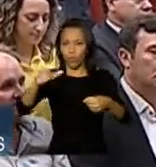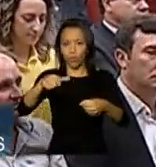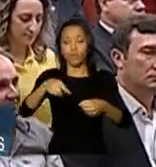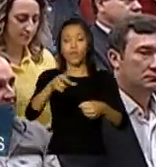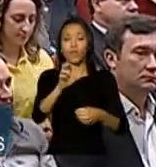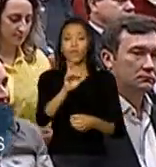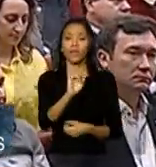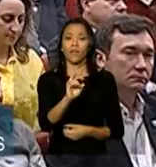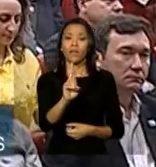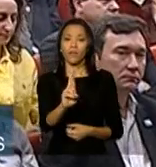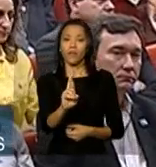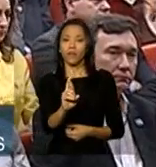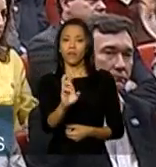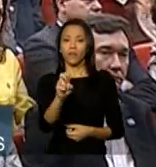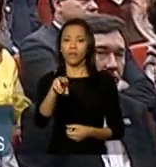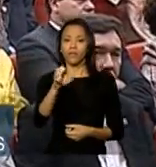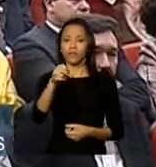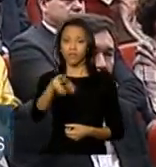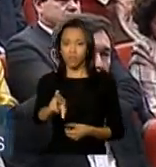José Nedel.